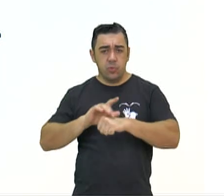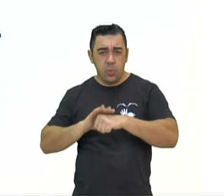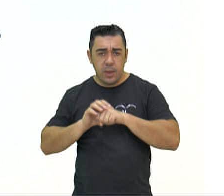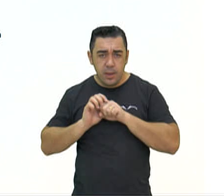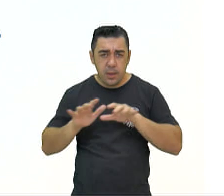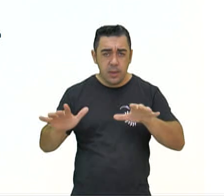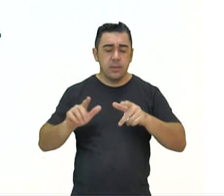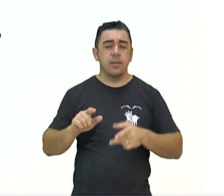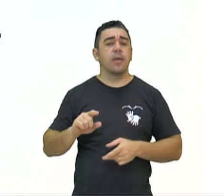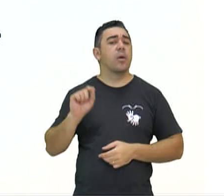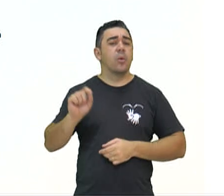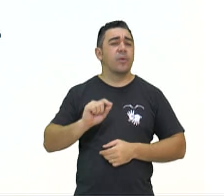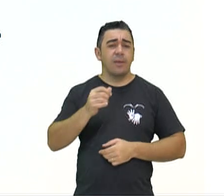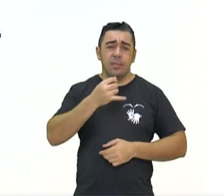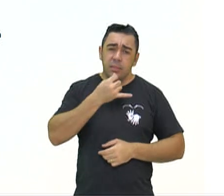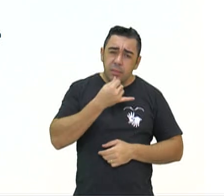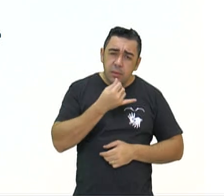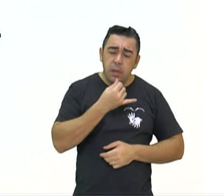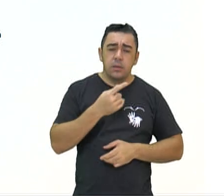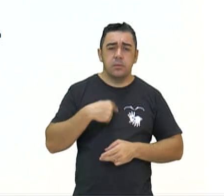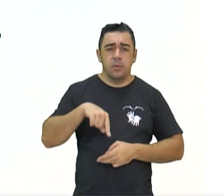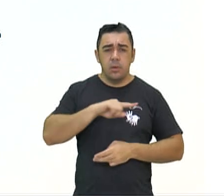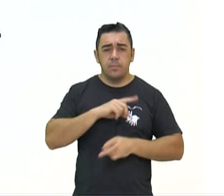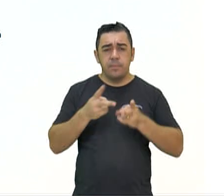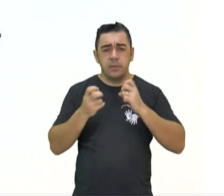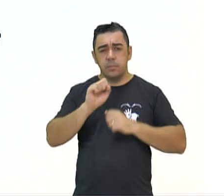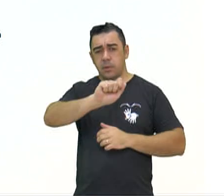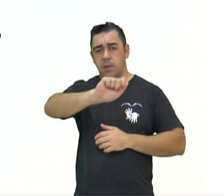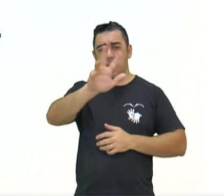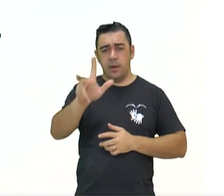que constituem um triste cenário desse continente.